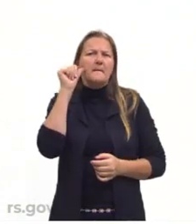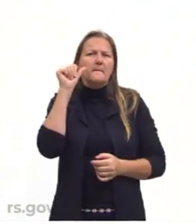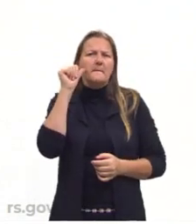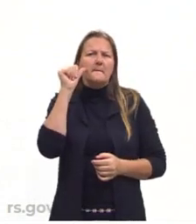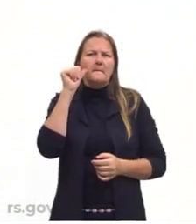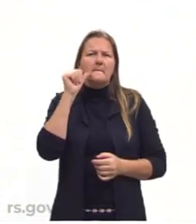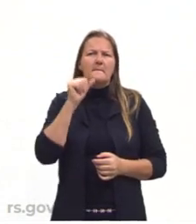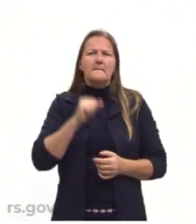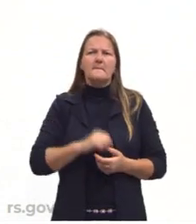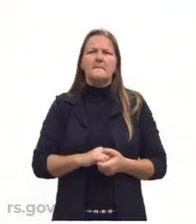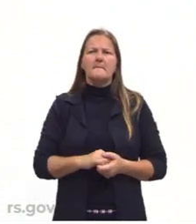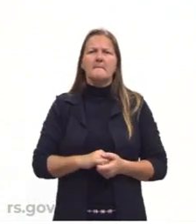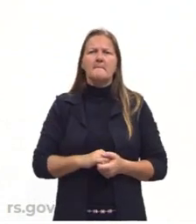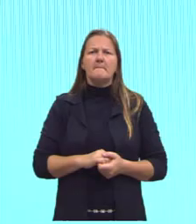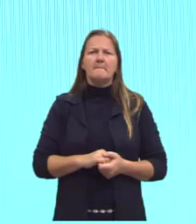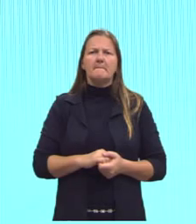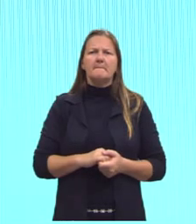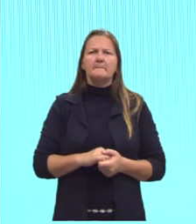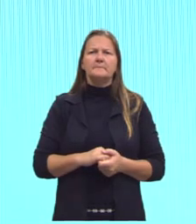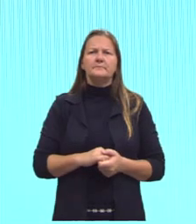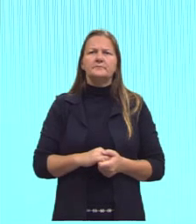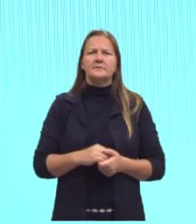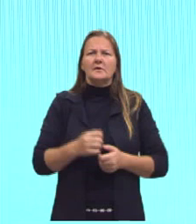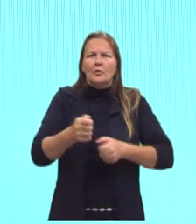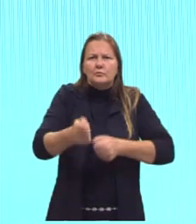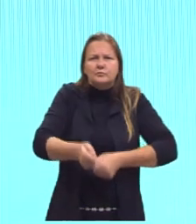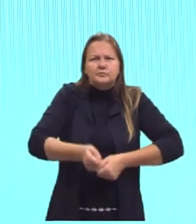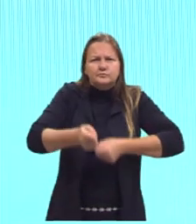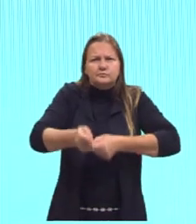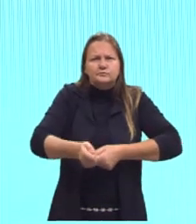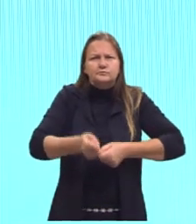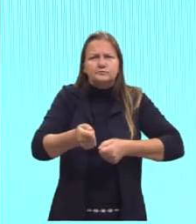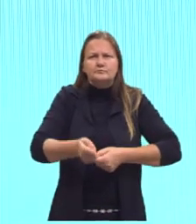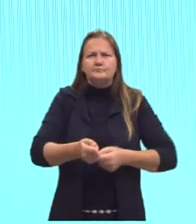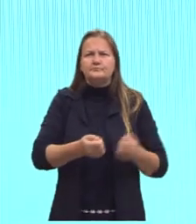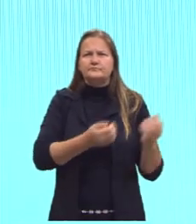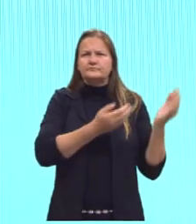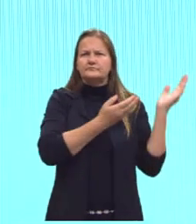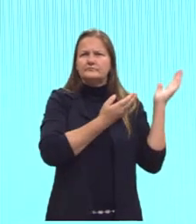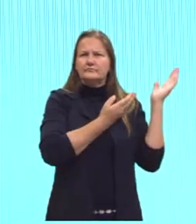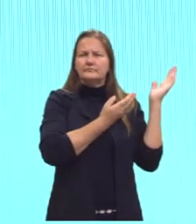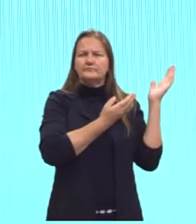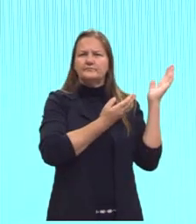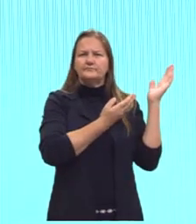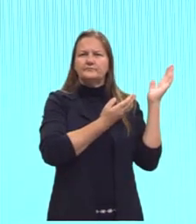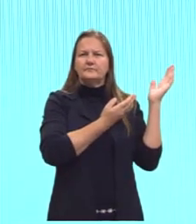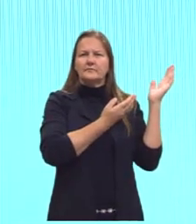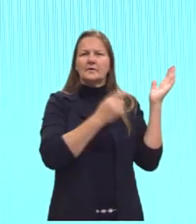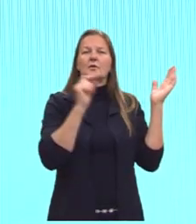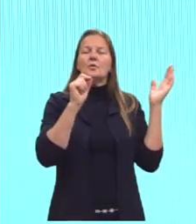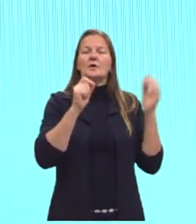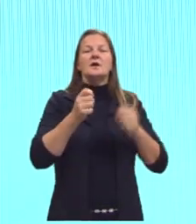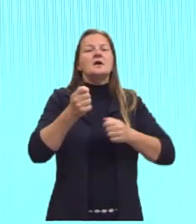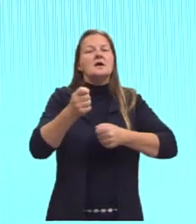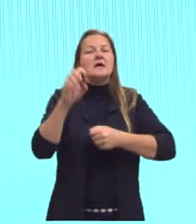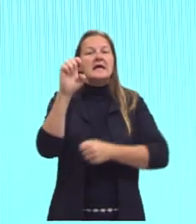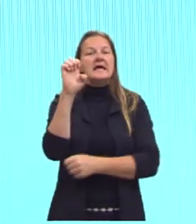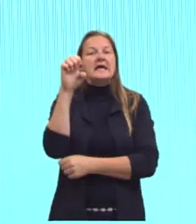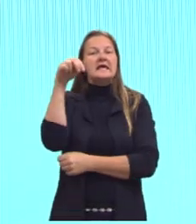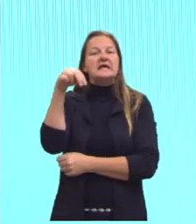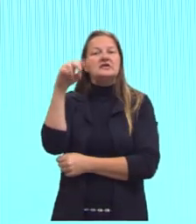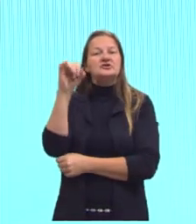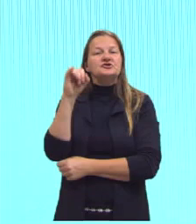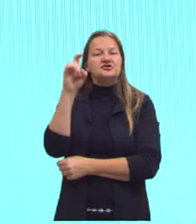lá com essa agricultura extensiva Olha lá mostra bem direitinho para vocês Qual que é o aparato que ele tem uma enxada né